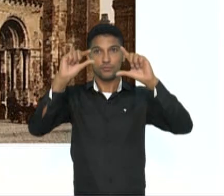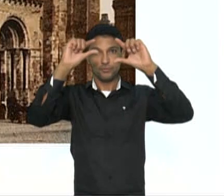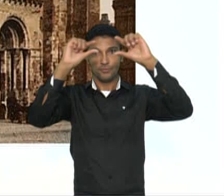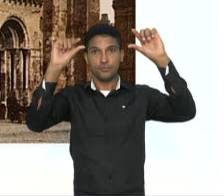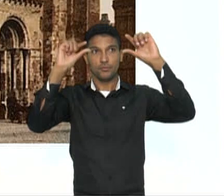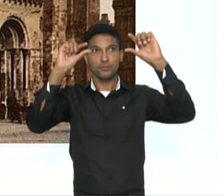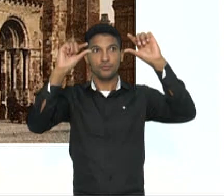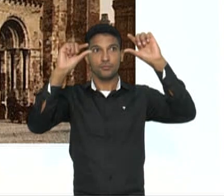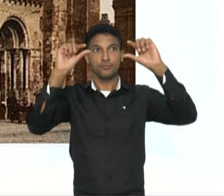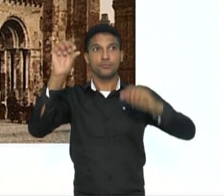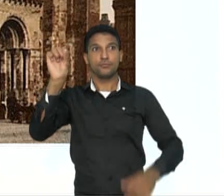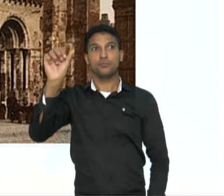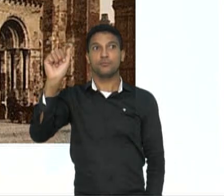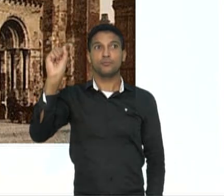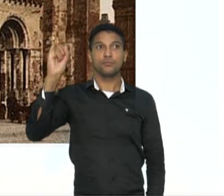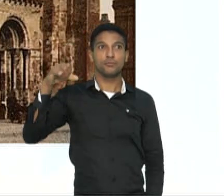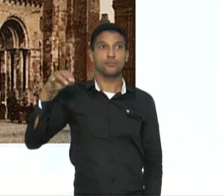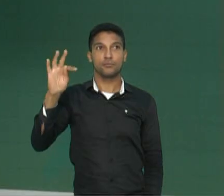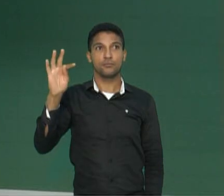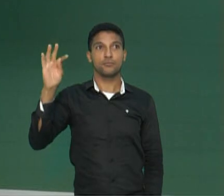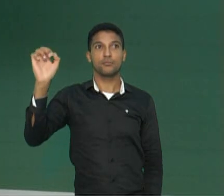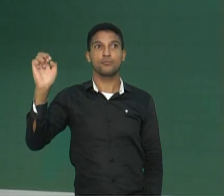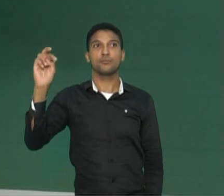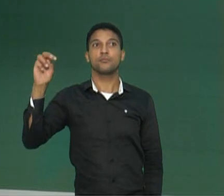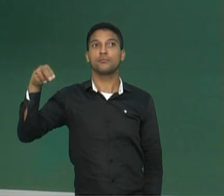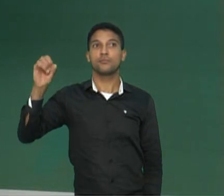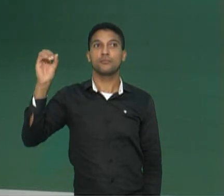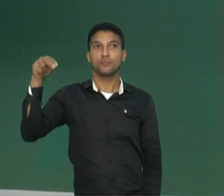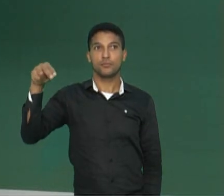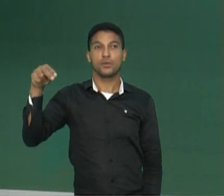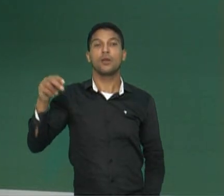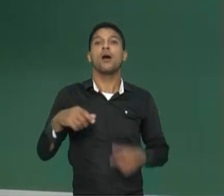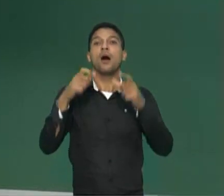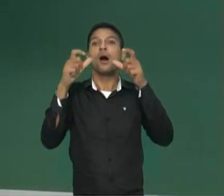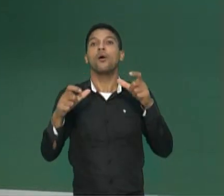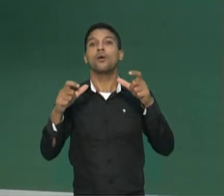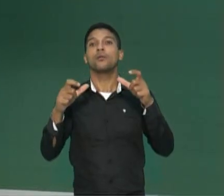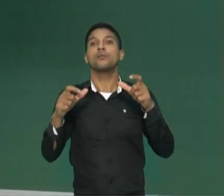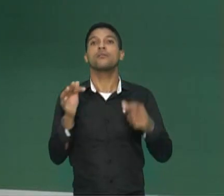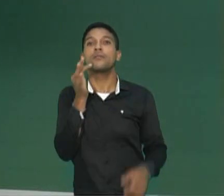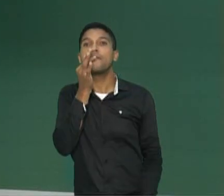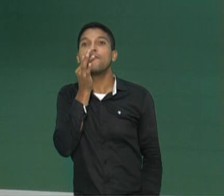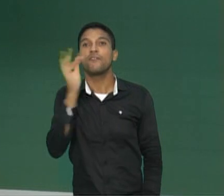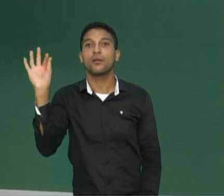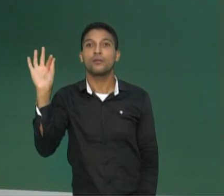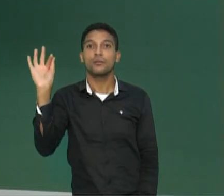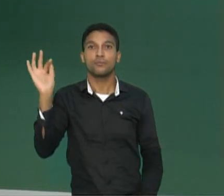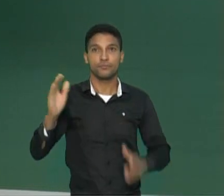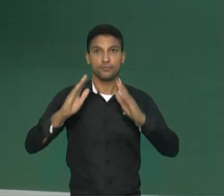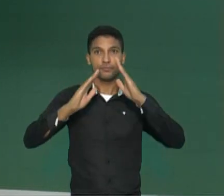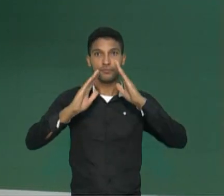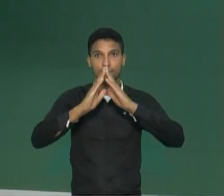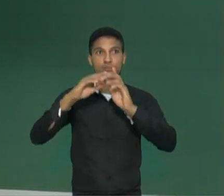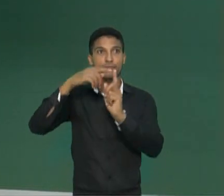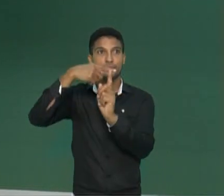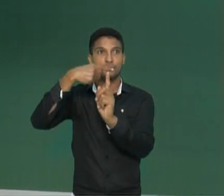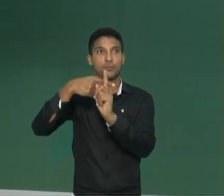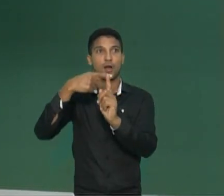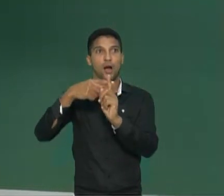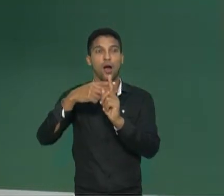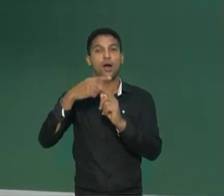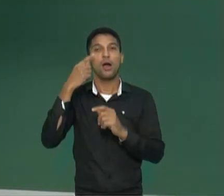né, para você ver a concepção de cruz. As torres surgem nesse período, né, no cruzamento da